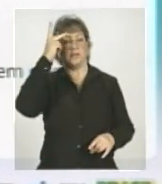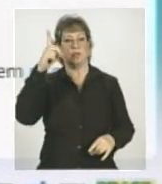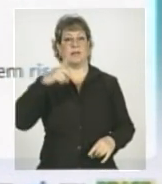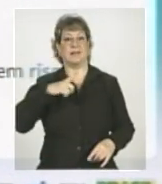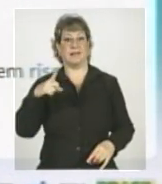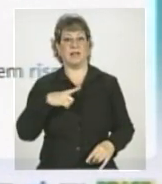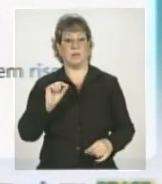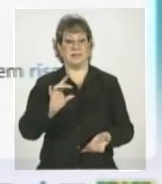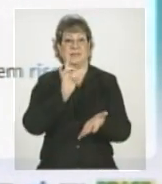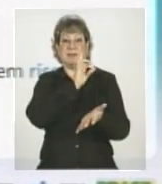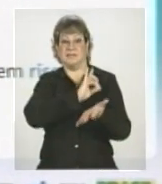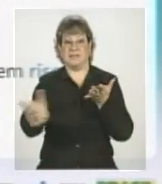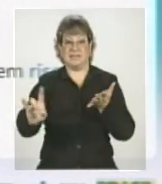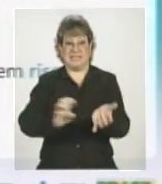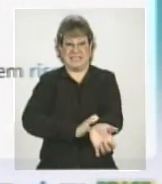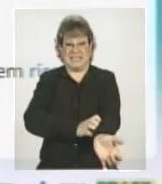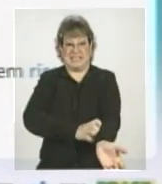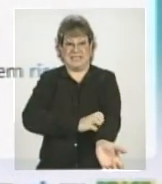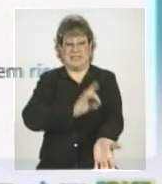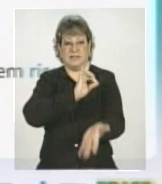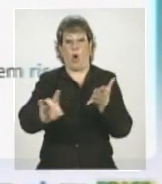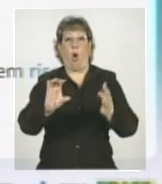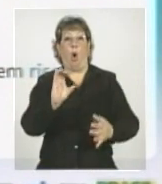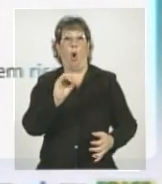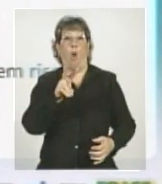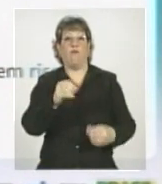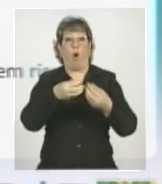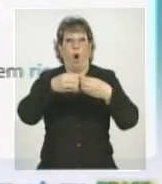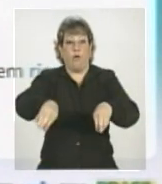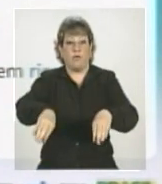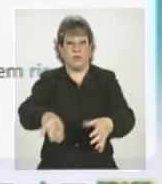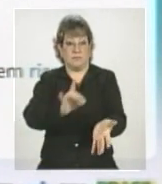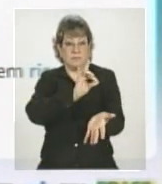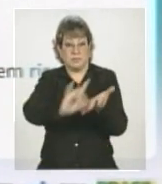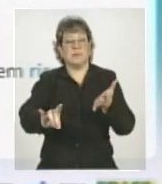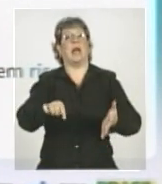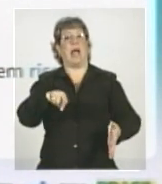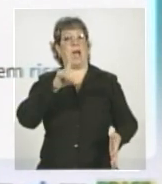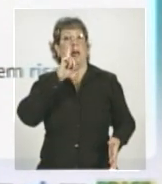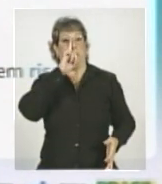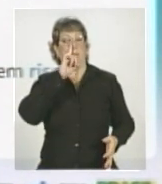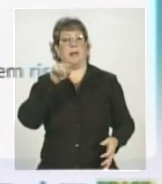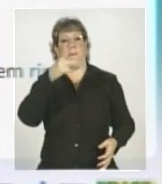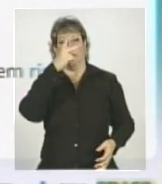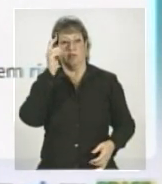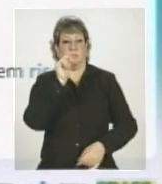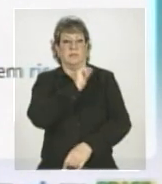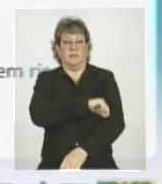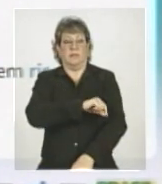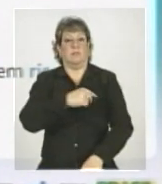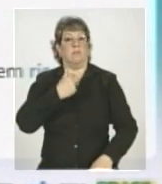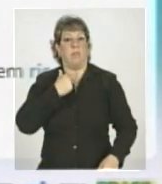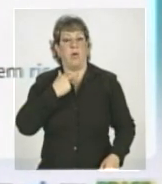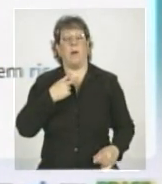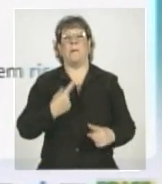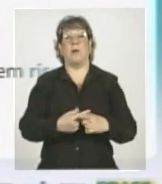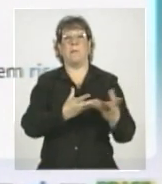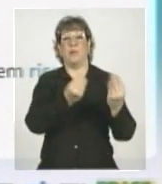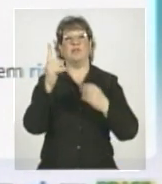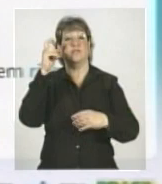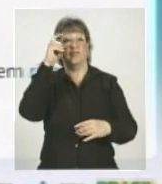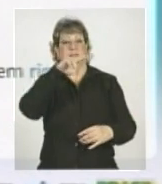alergia severa a ovo, que é uma alergia relativamente rara, é muito pouco provável que a pessoa não saiba, né? Já que ovo é